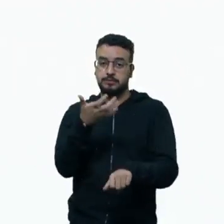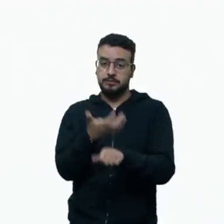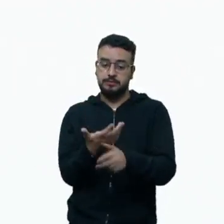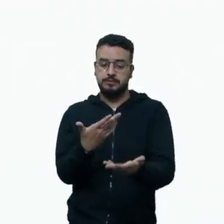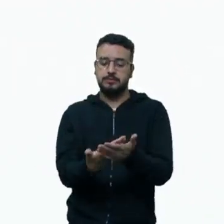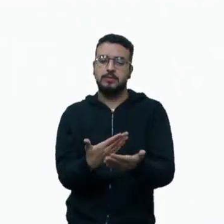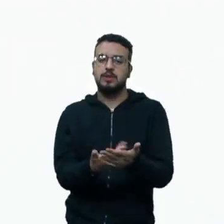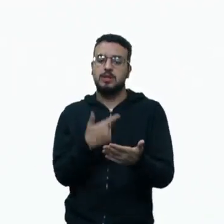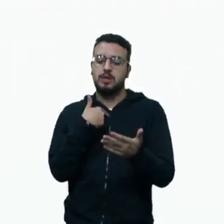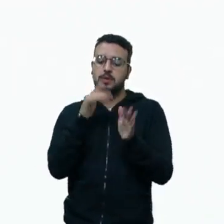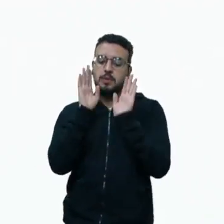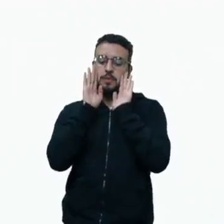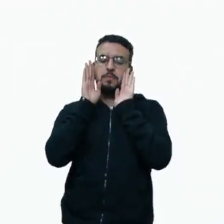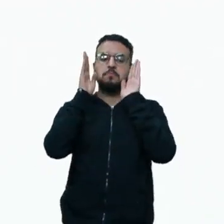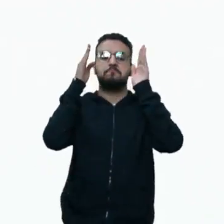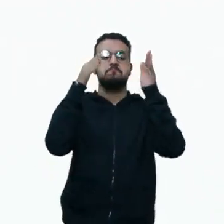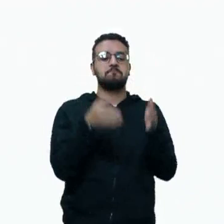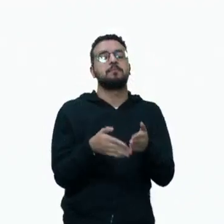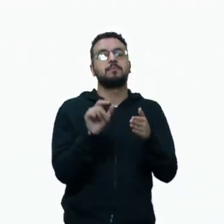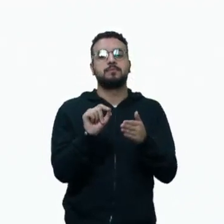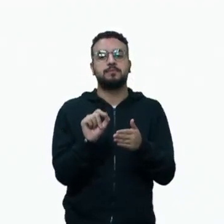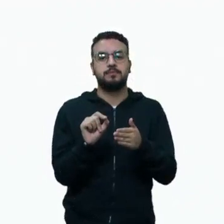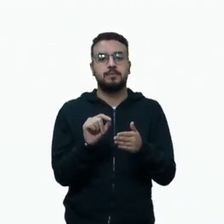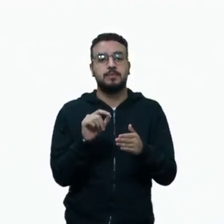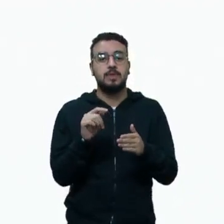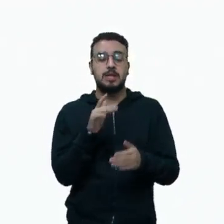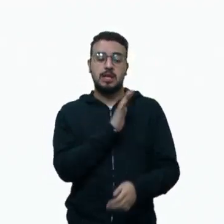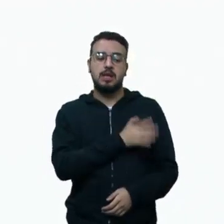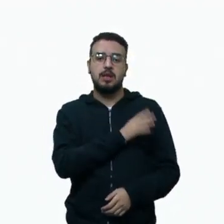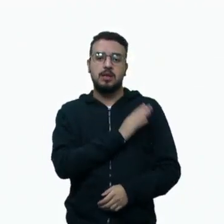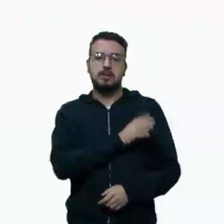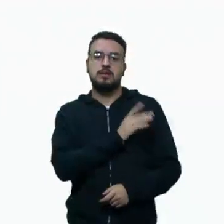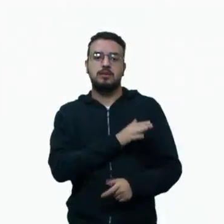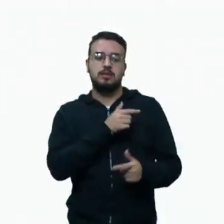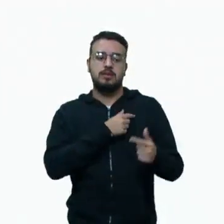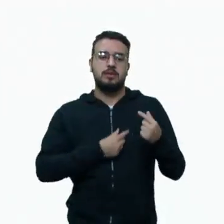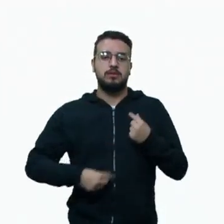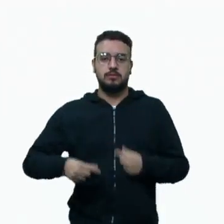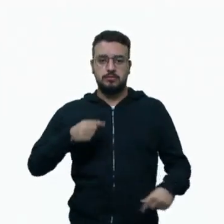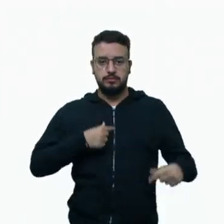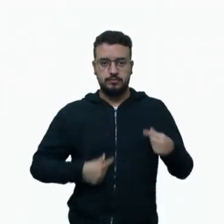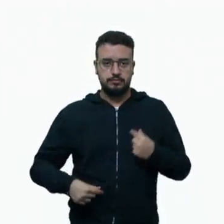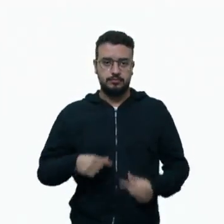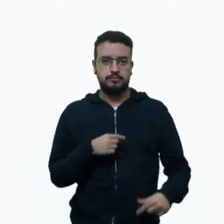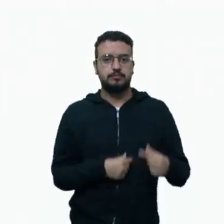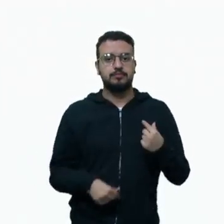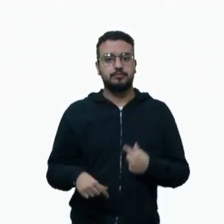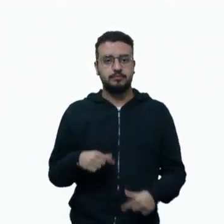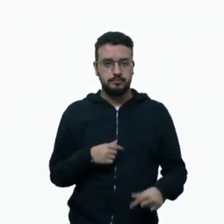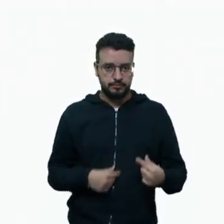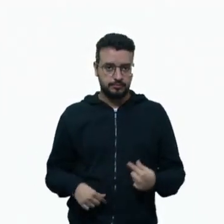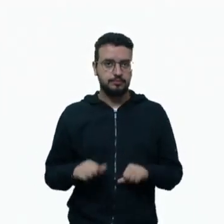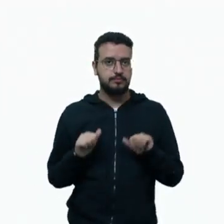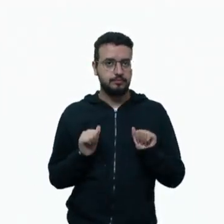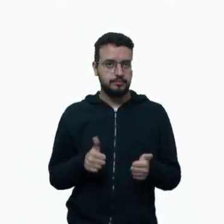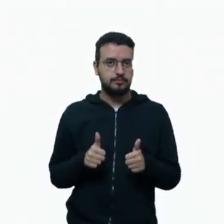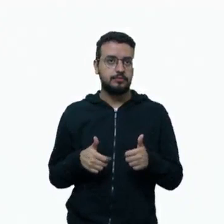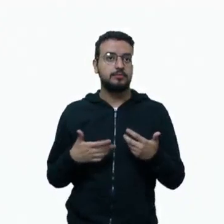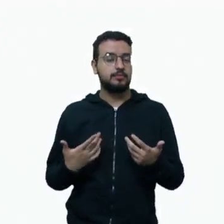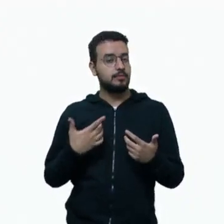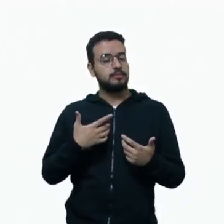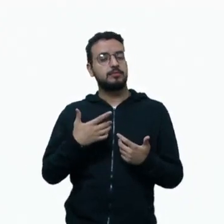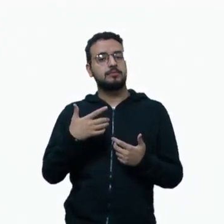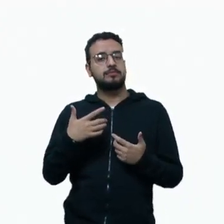dar uma ênfase maior no sistema circulatório, pensando no cardiovascular. Ok? Bom, para esse